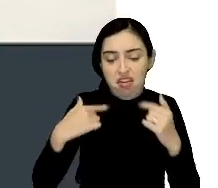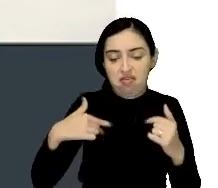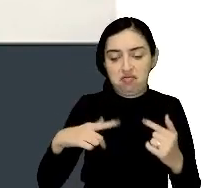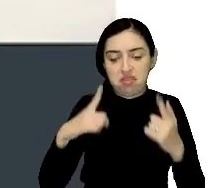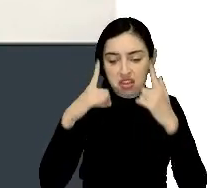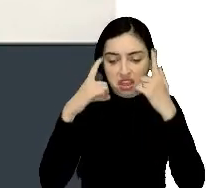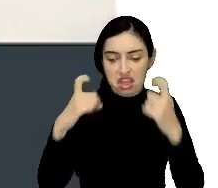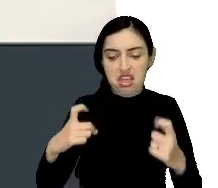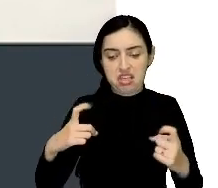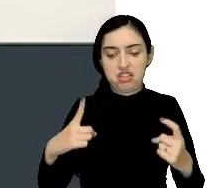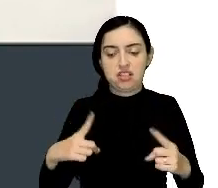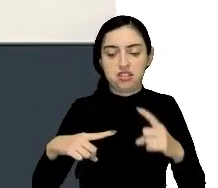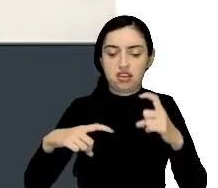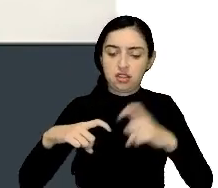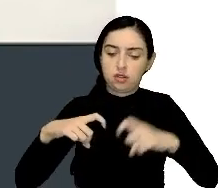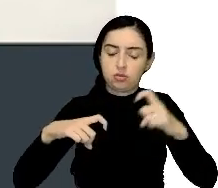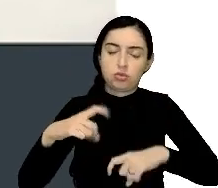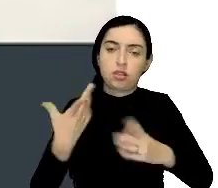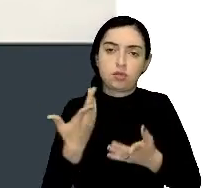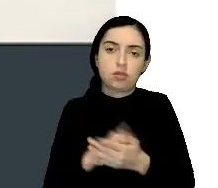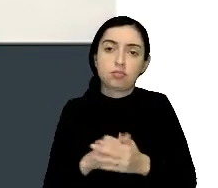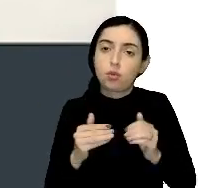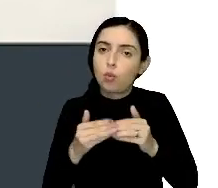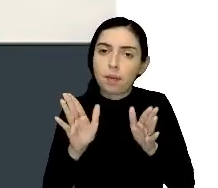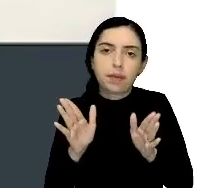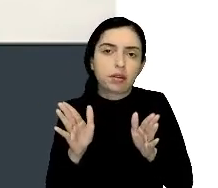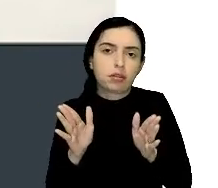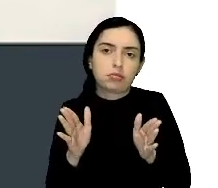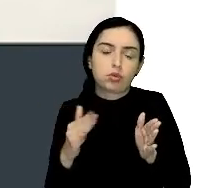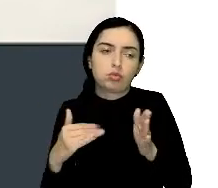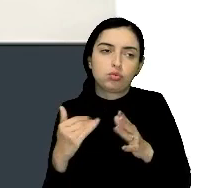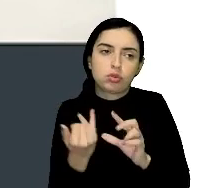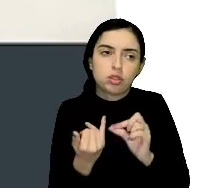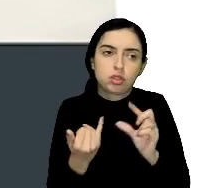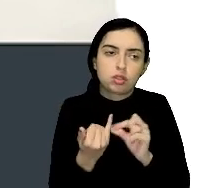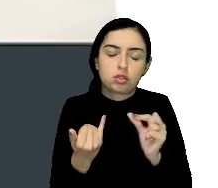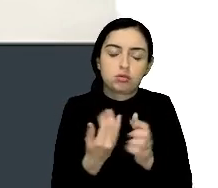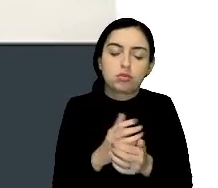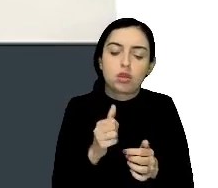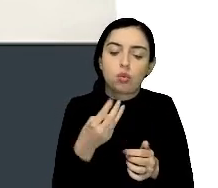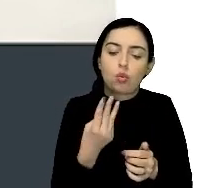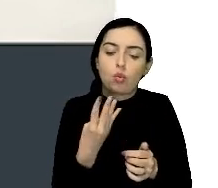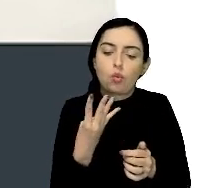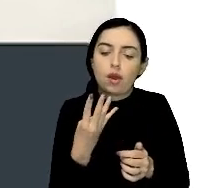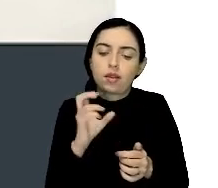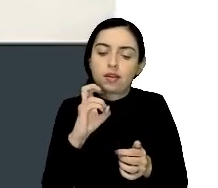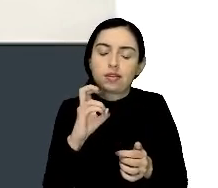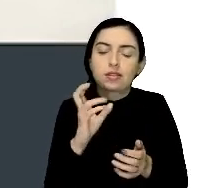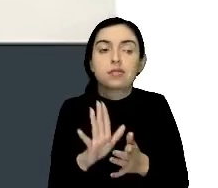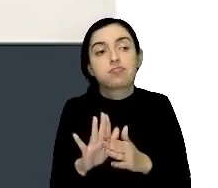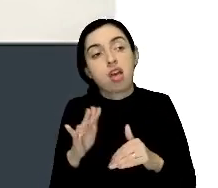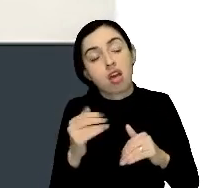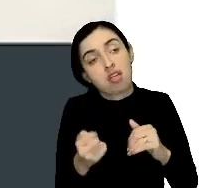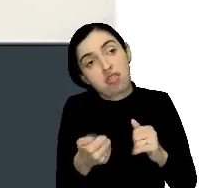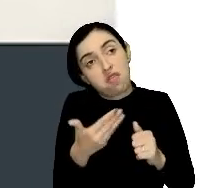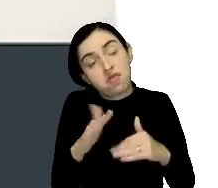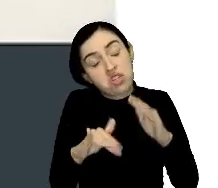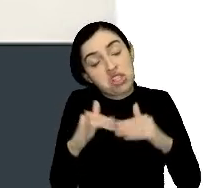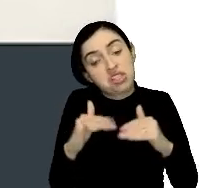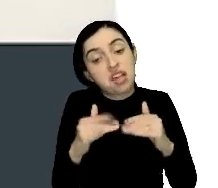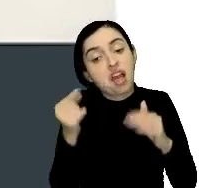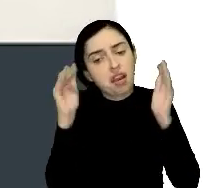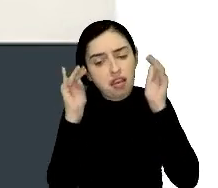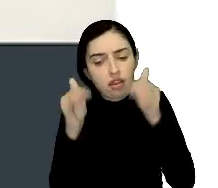tem um cenário de abertura no último inciso do artigo 45. E talvez aí tenha sido o